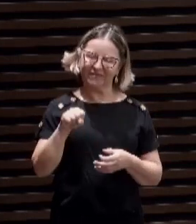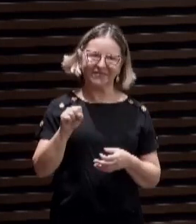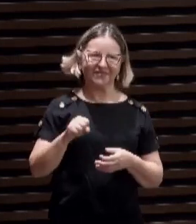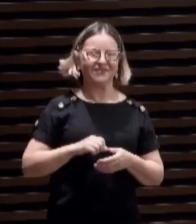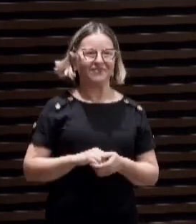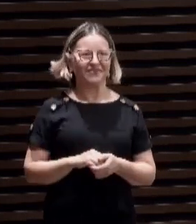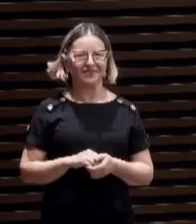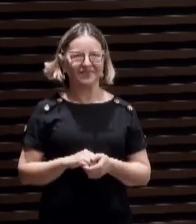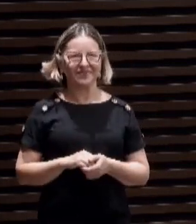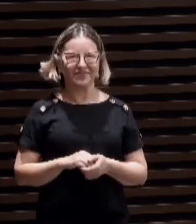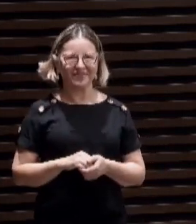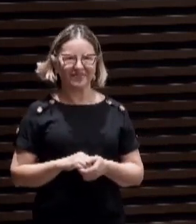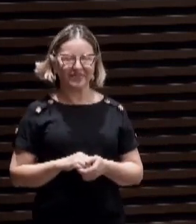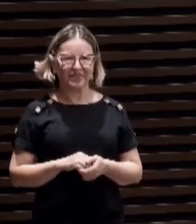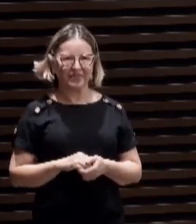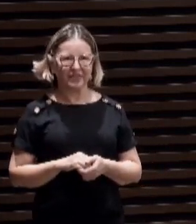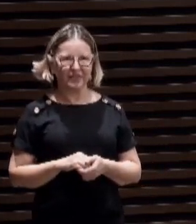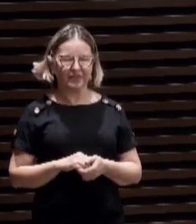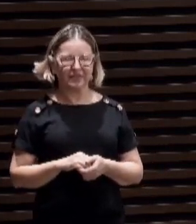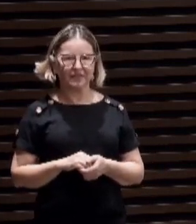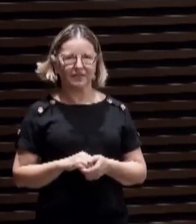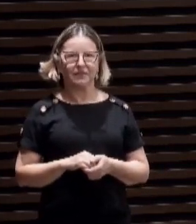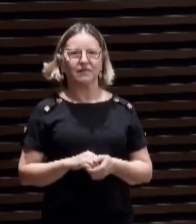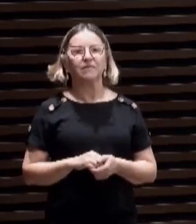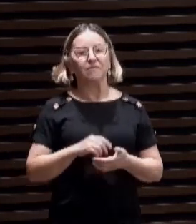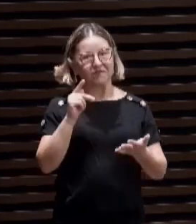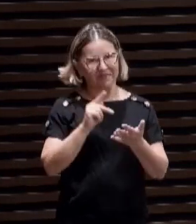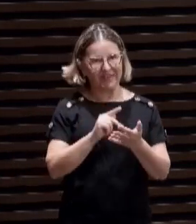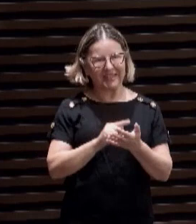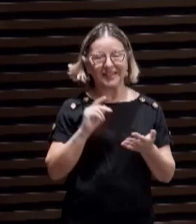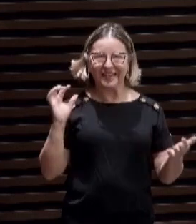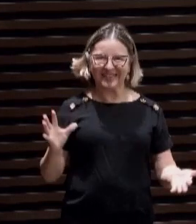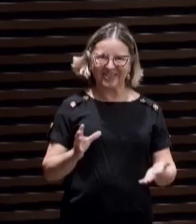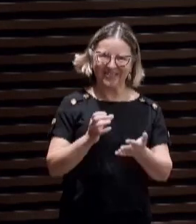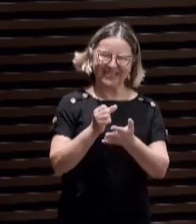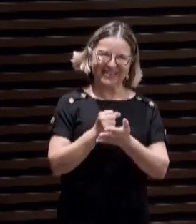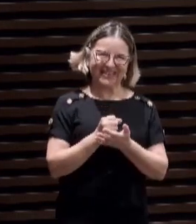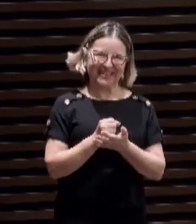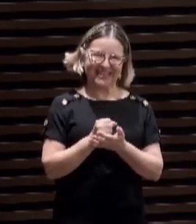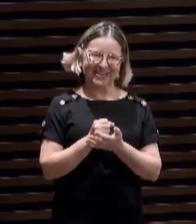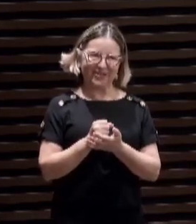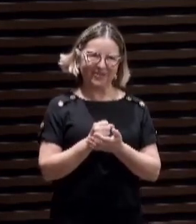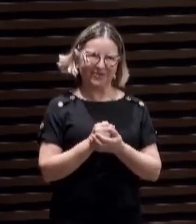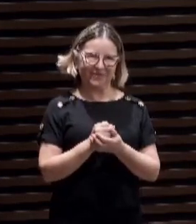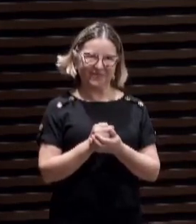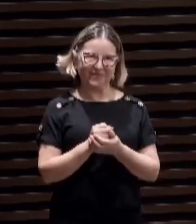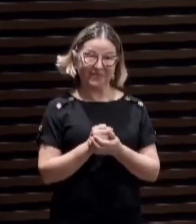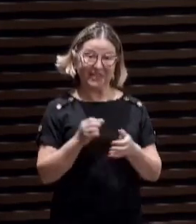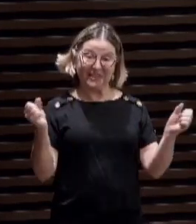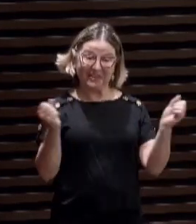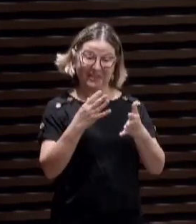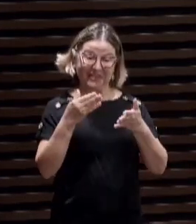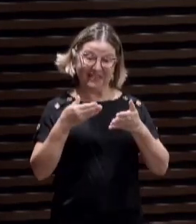Eu também. Sem sombra de dúvidas, a salvação e com ele o novo